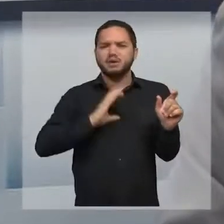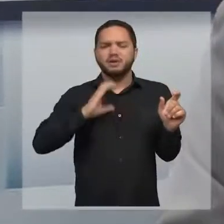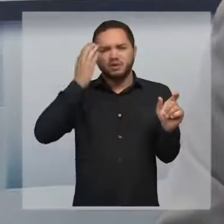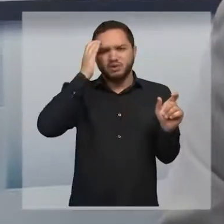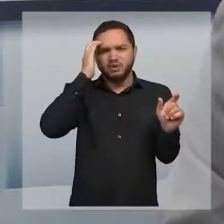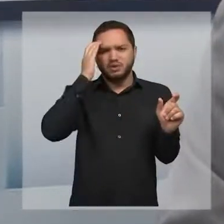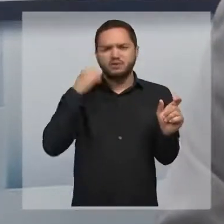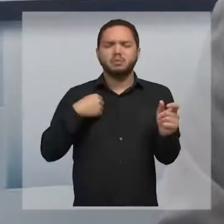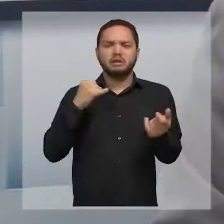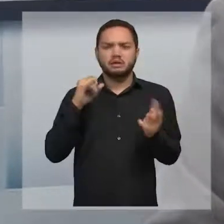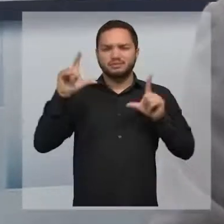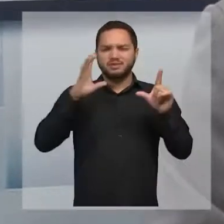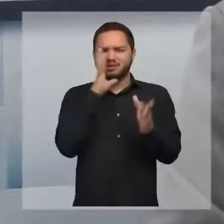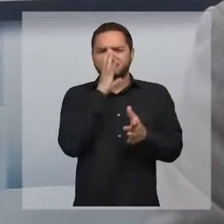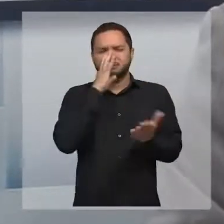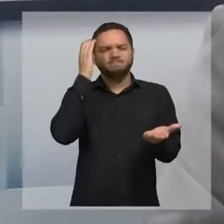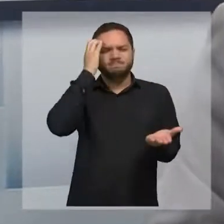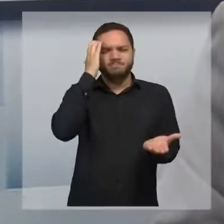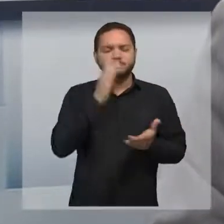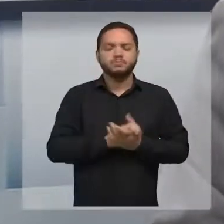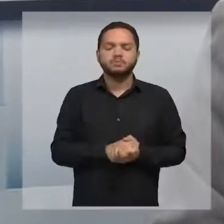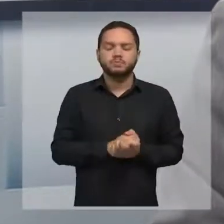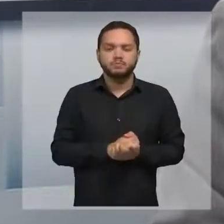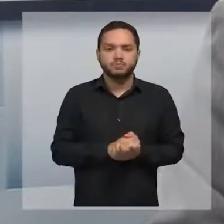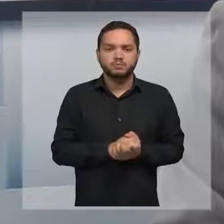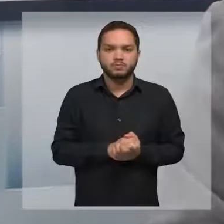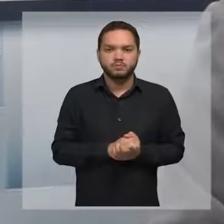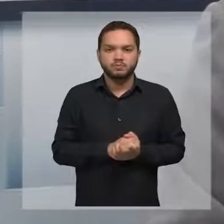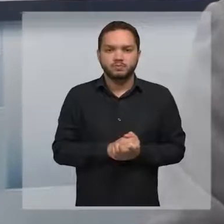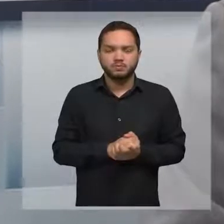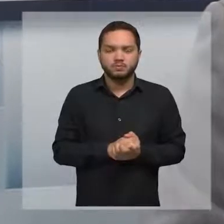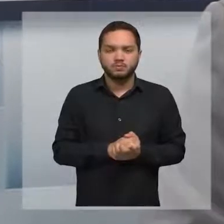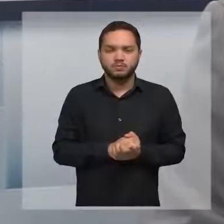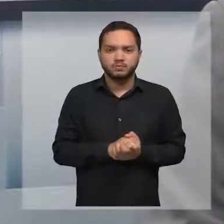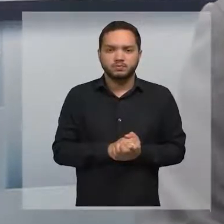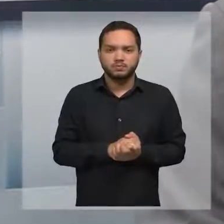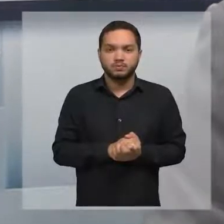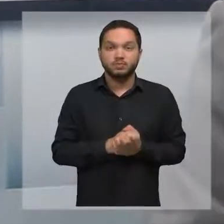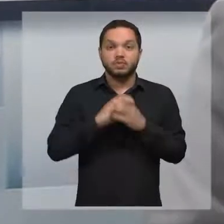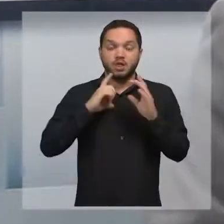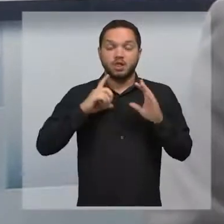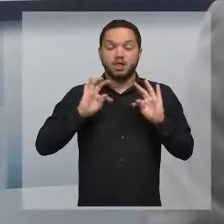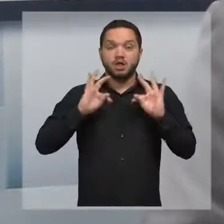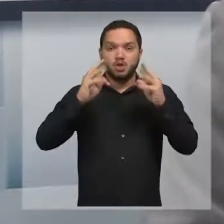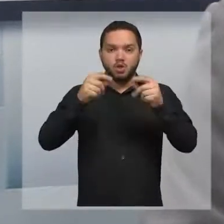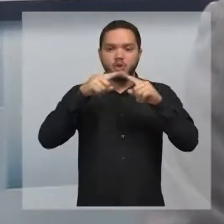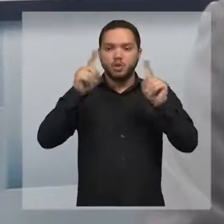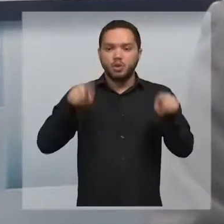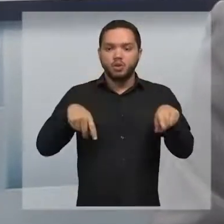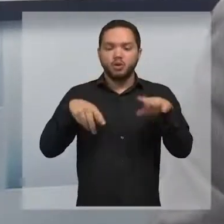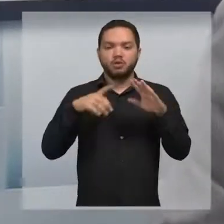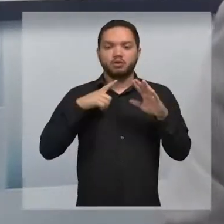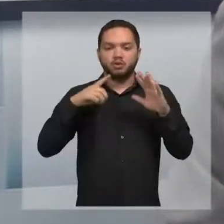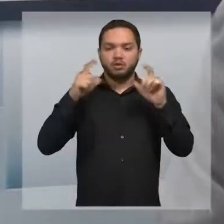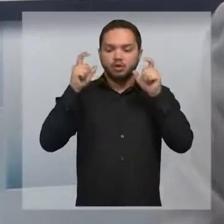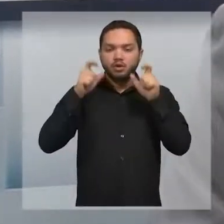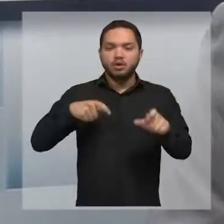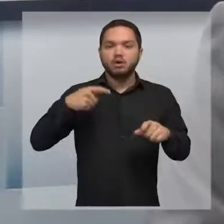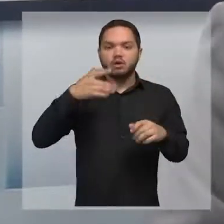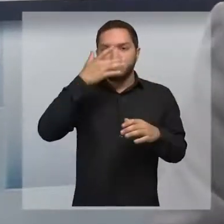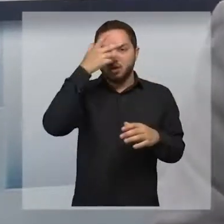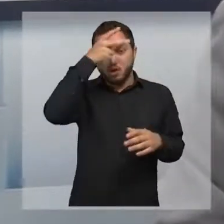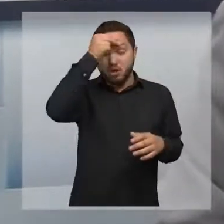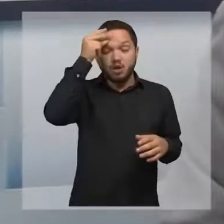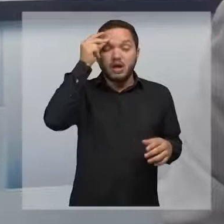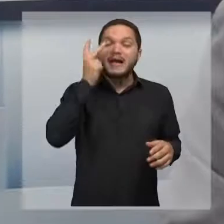cidadão que vem acompanhar os trabalhos da Casa. Mas, assim, todas as matérias de interesse do município, de competência